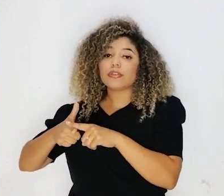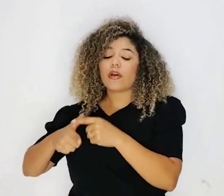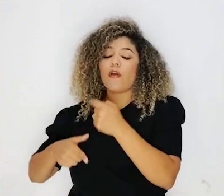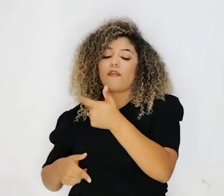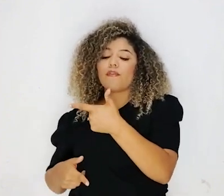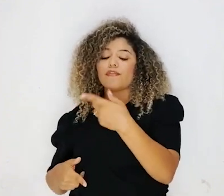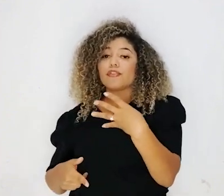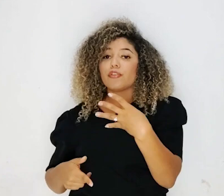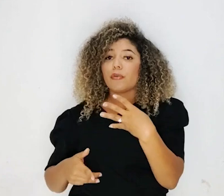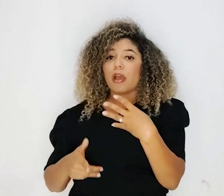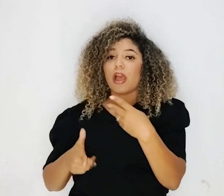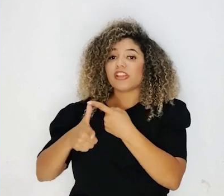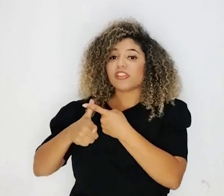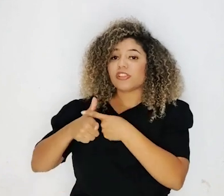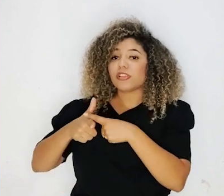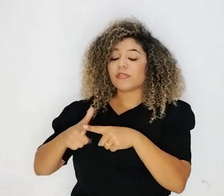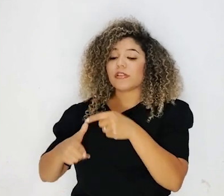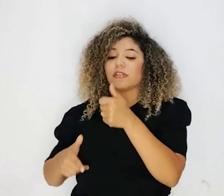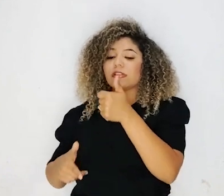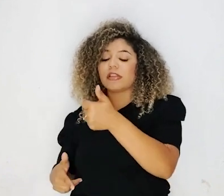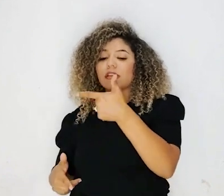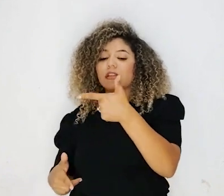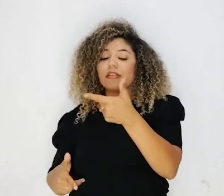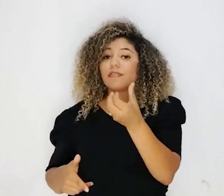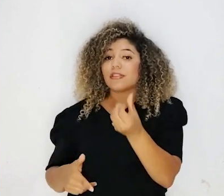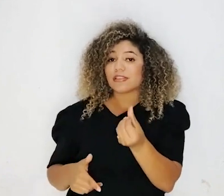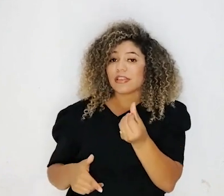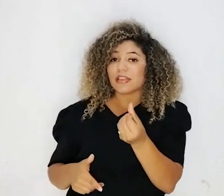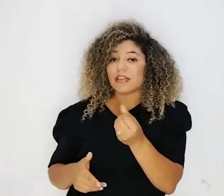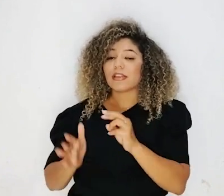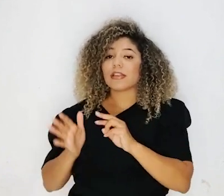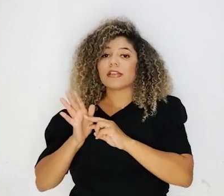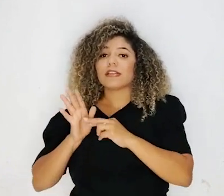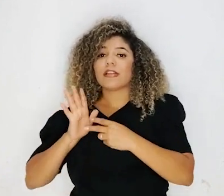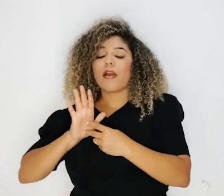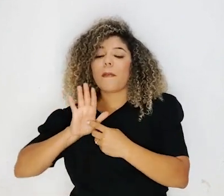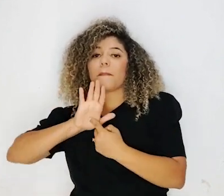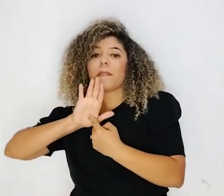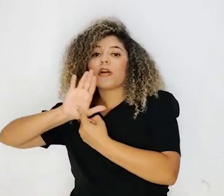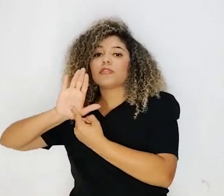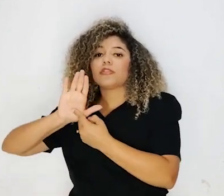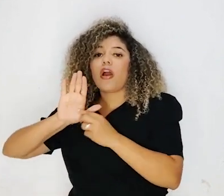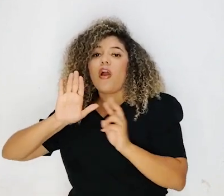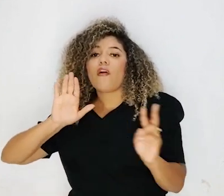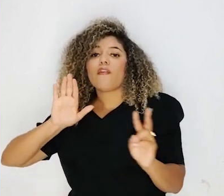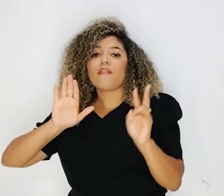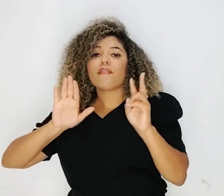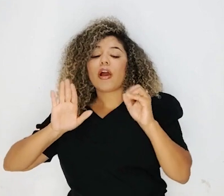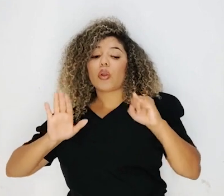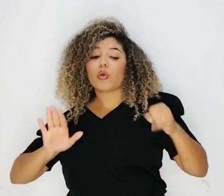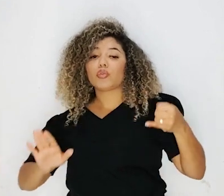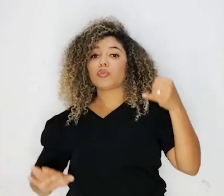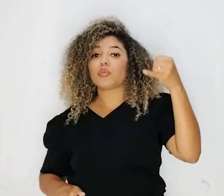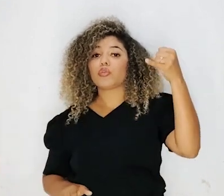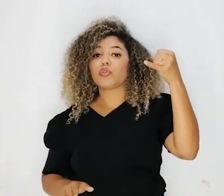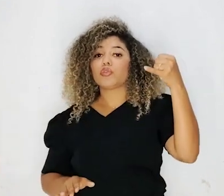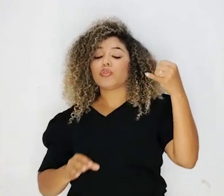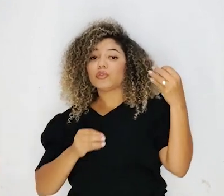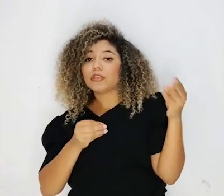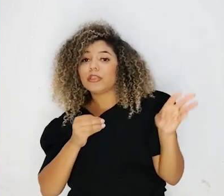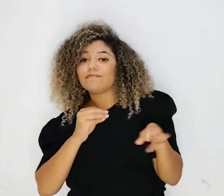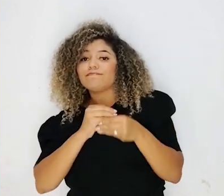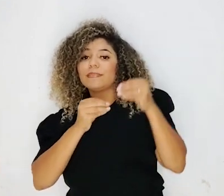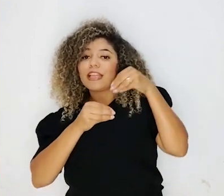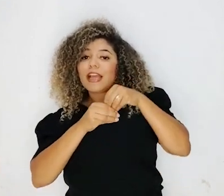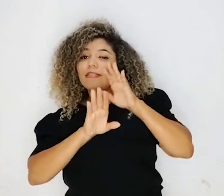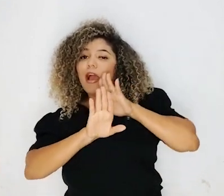24 dividido por 126, essa divisão vai trazer para a gente aí o valor dos juros embutido,